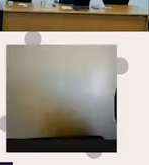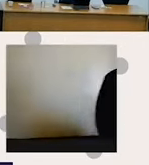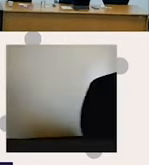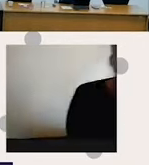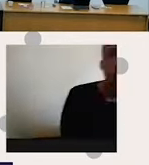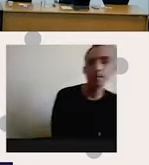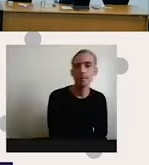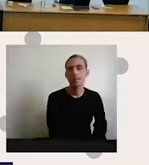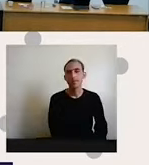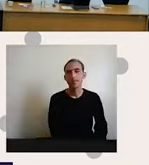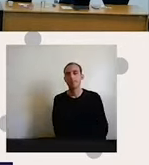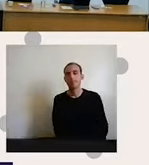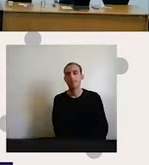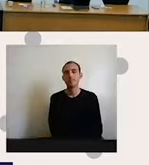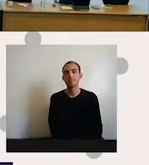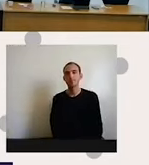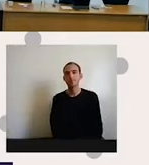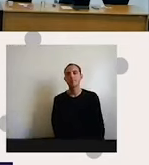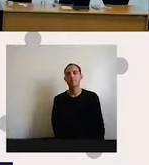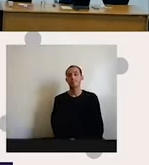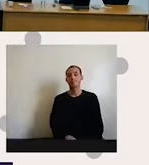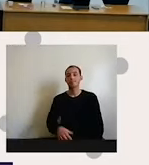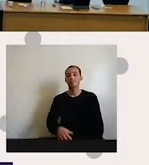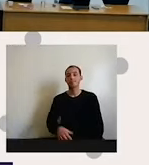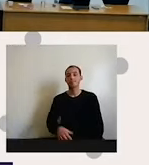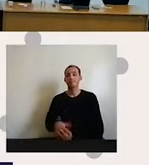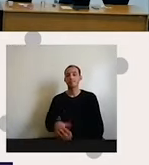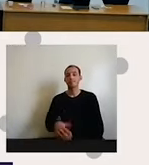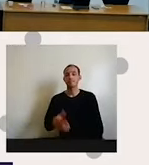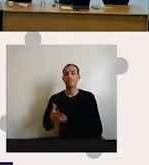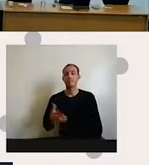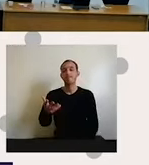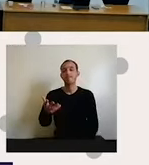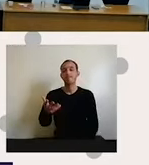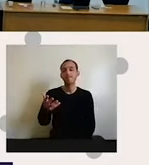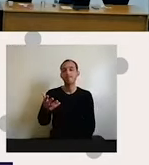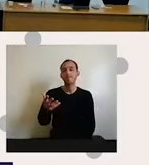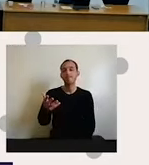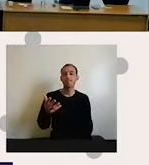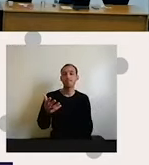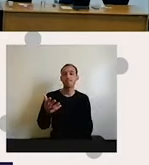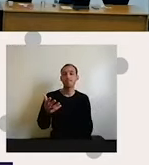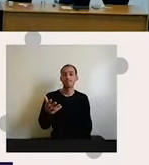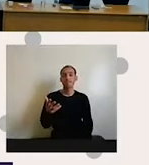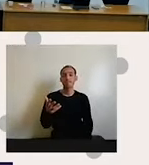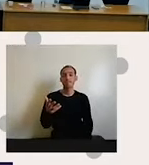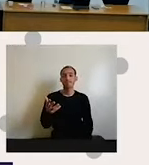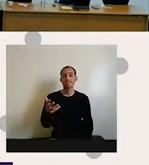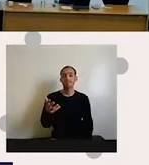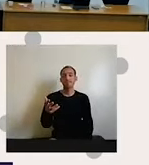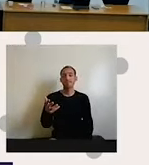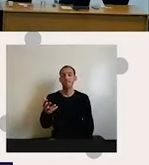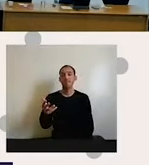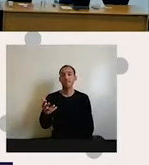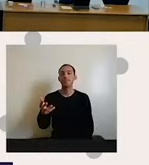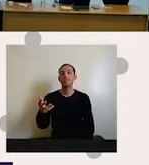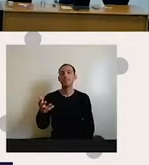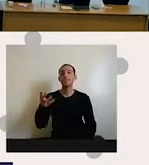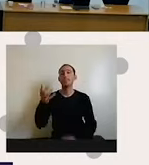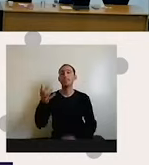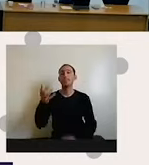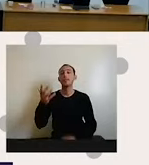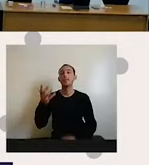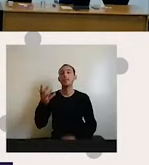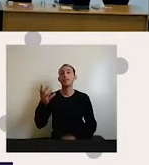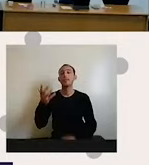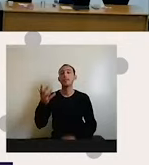utilizo nas minhas perícias, né? Então, averiguar se desde o primeiro dia de trabalho no banco o assédio sexual já se iniciava,